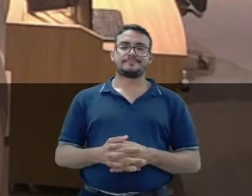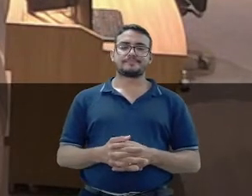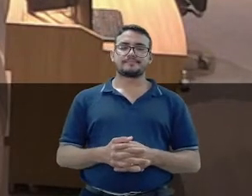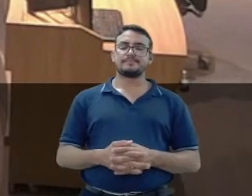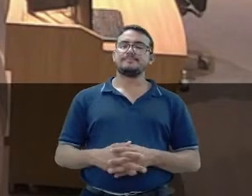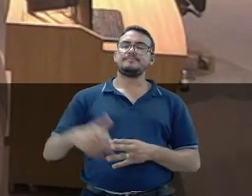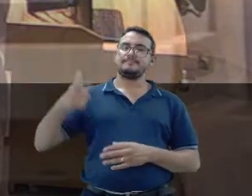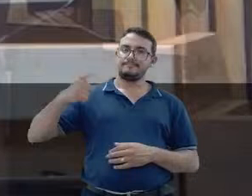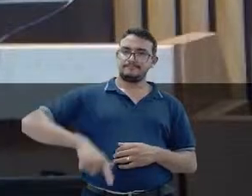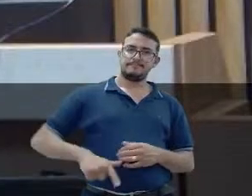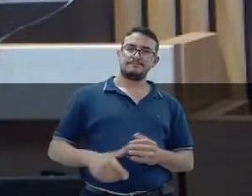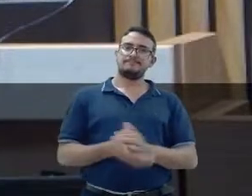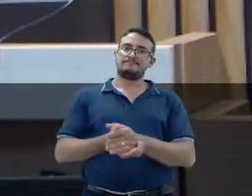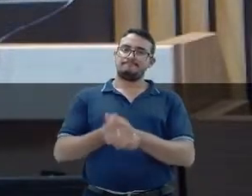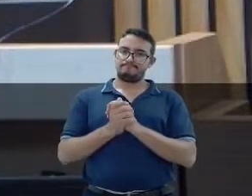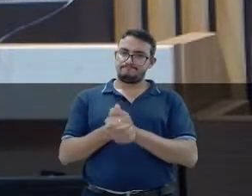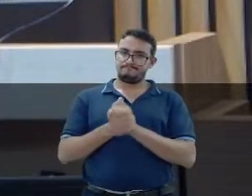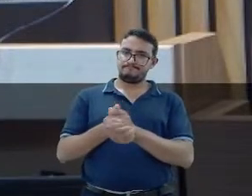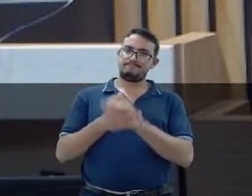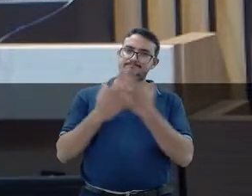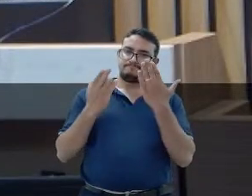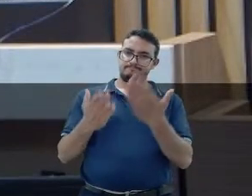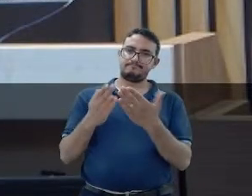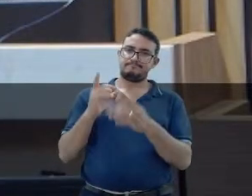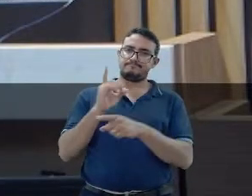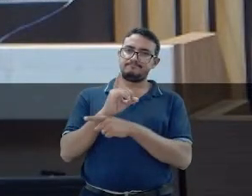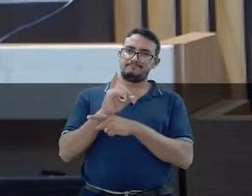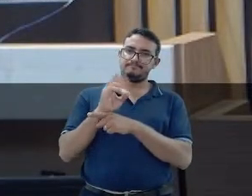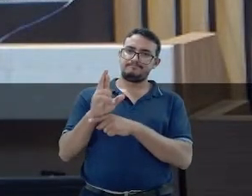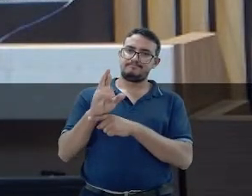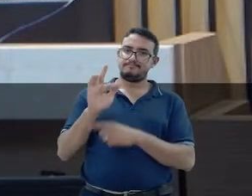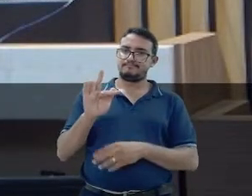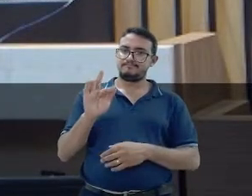Novamente a nossa saudação, doutor Fernando Frioli.